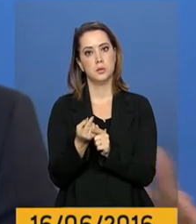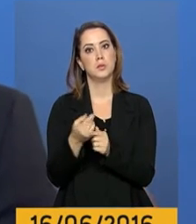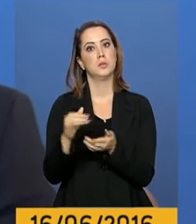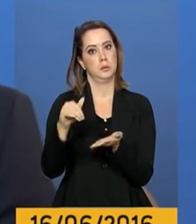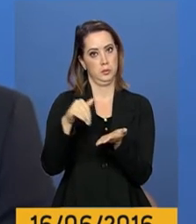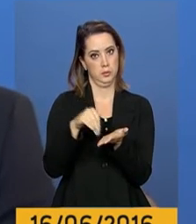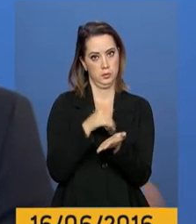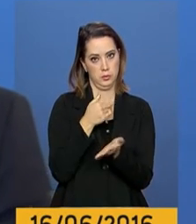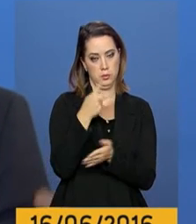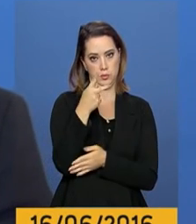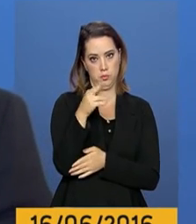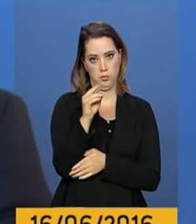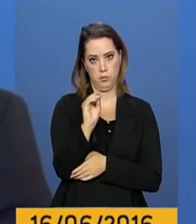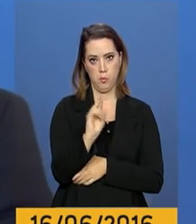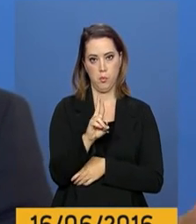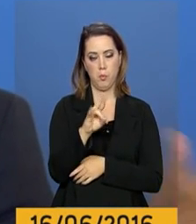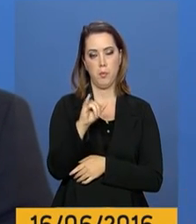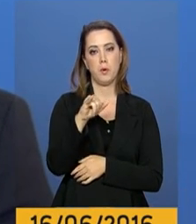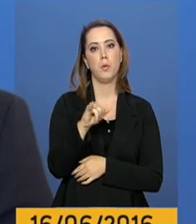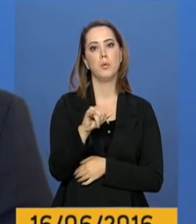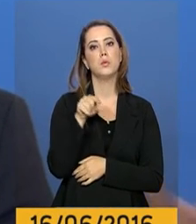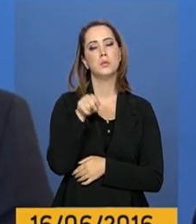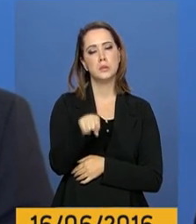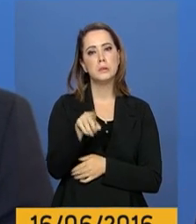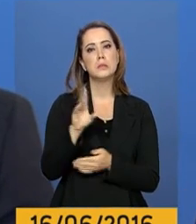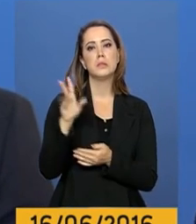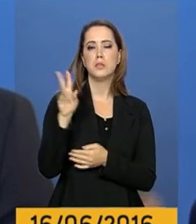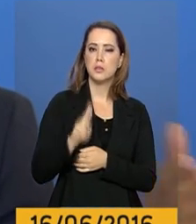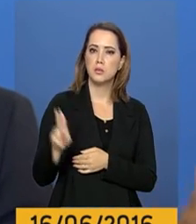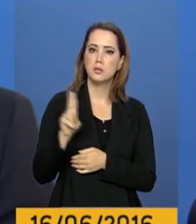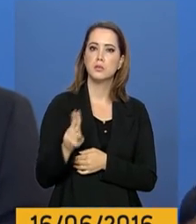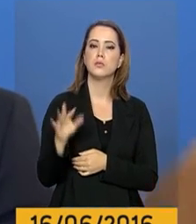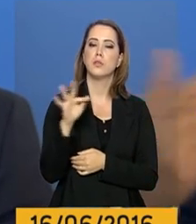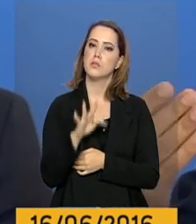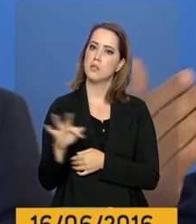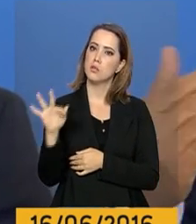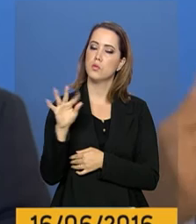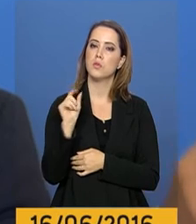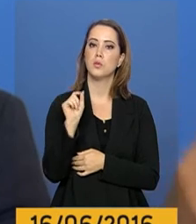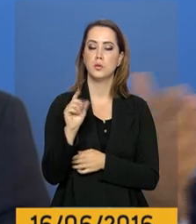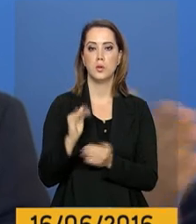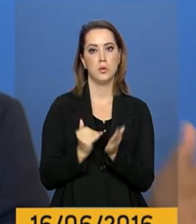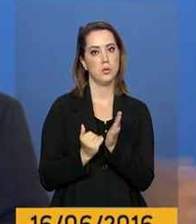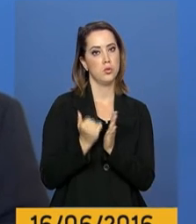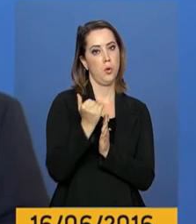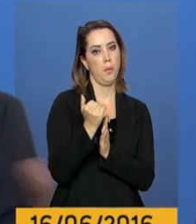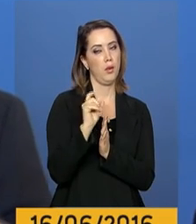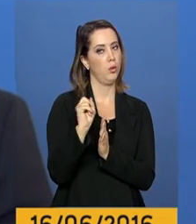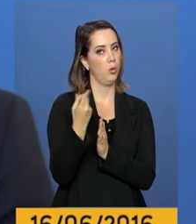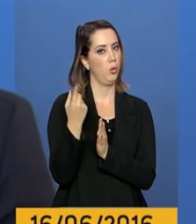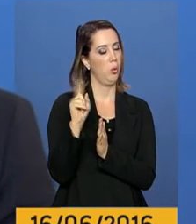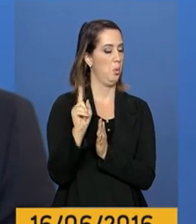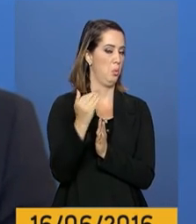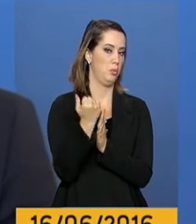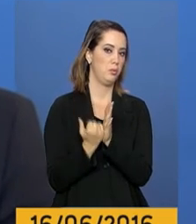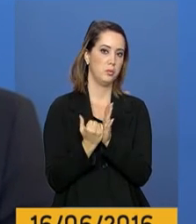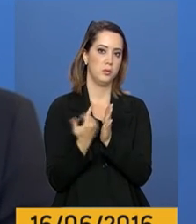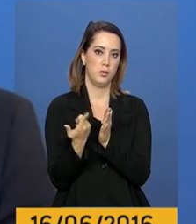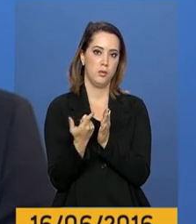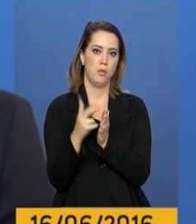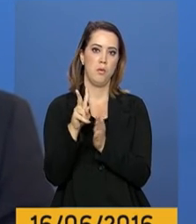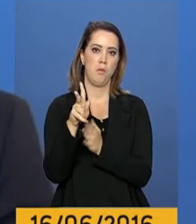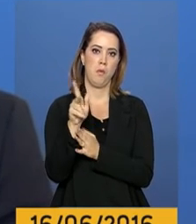via ProUni, essas instituições de ensino aumentam ou não o número de